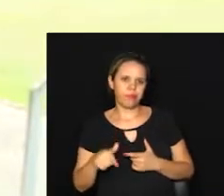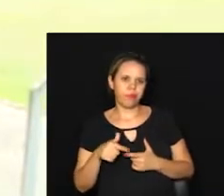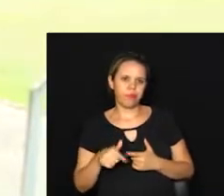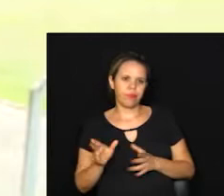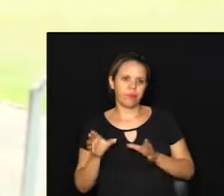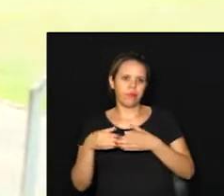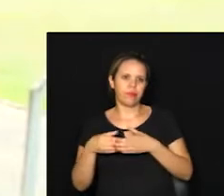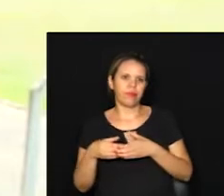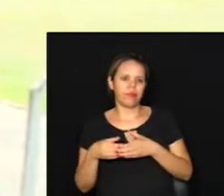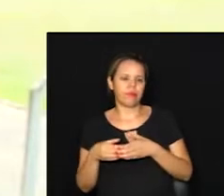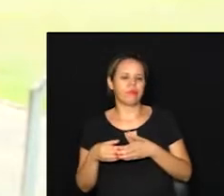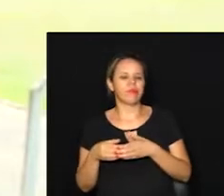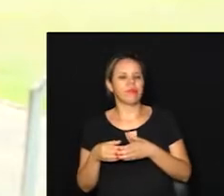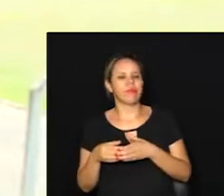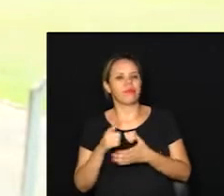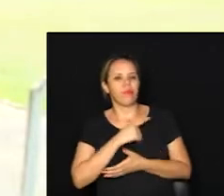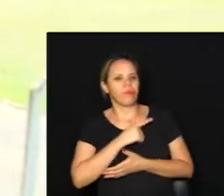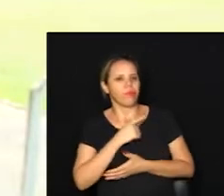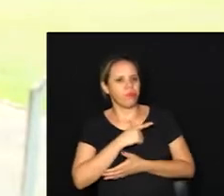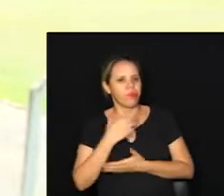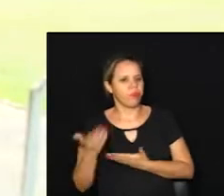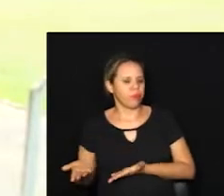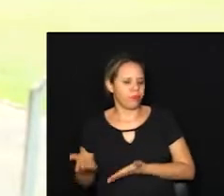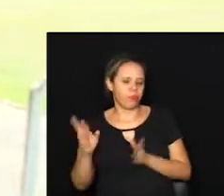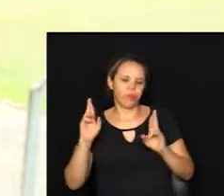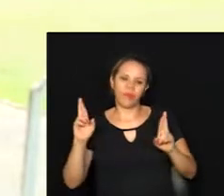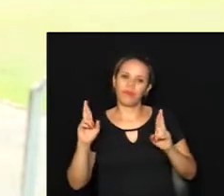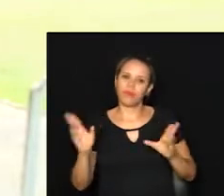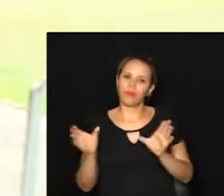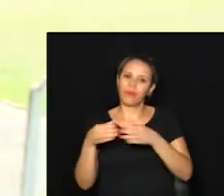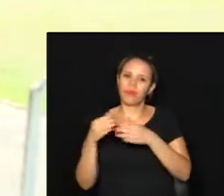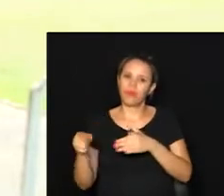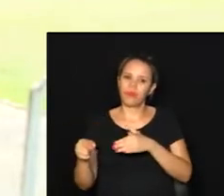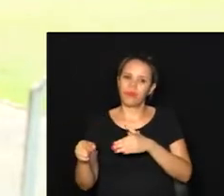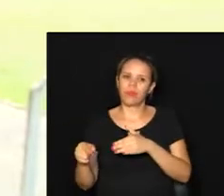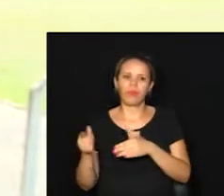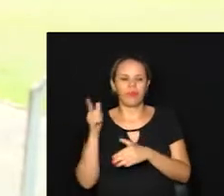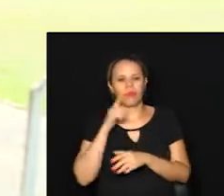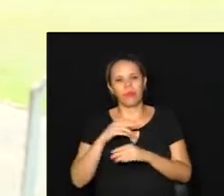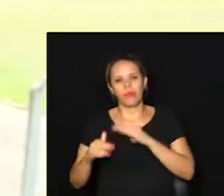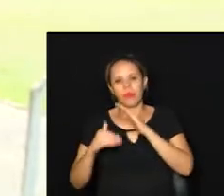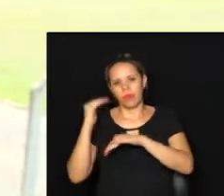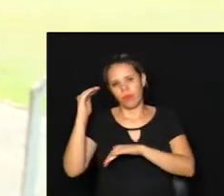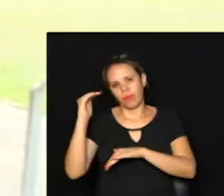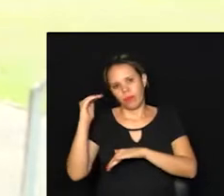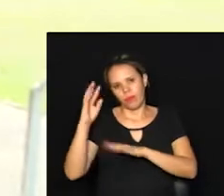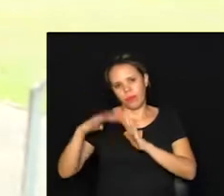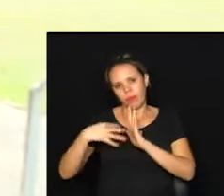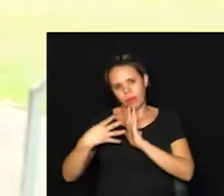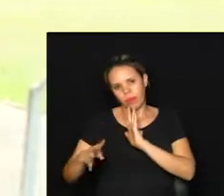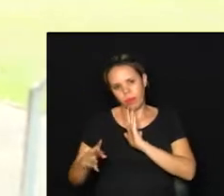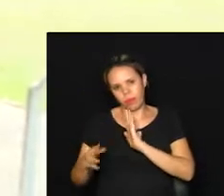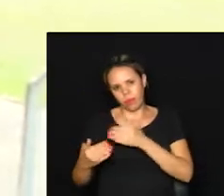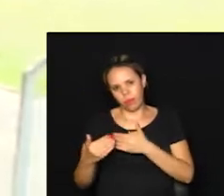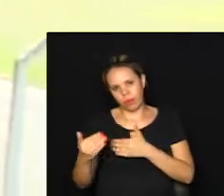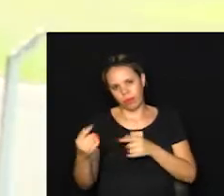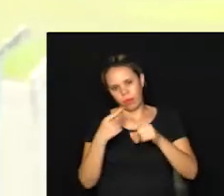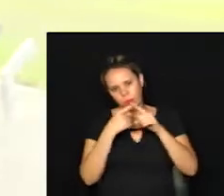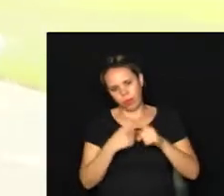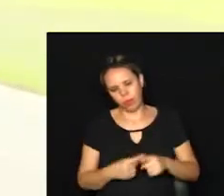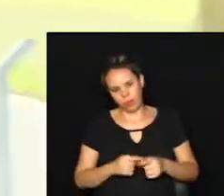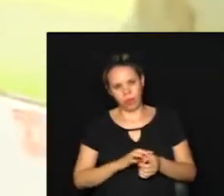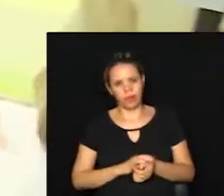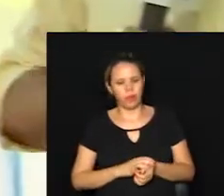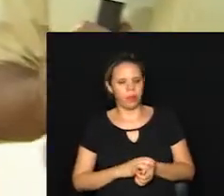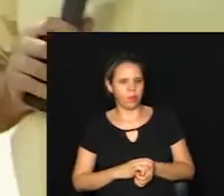do Brinco de Ouro e, quem sabe, o time sobe bastante na tabela ao longo do campeonato. Tá bom,